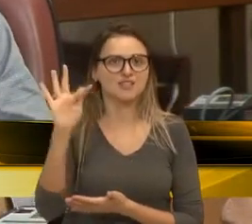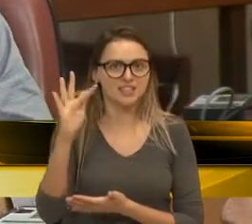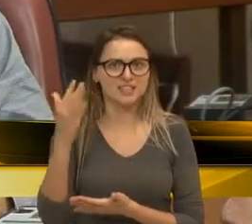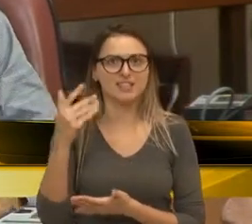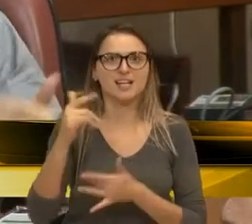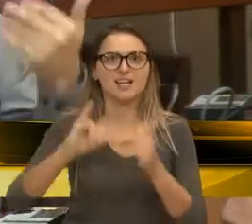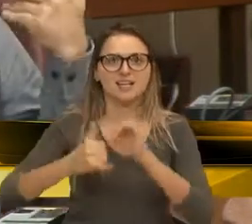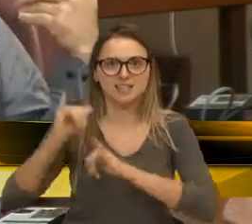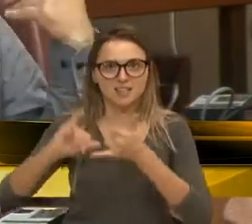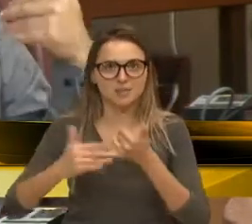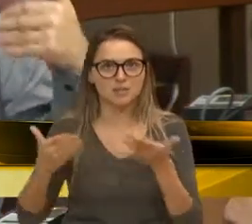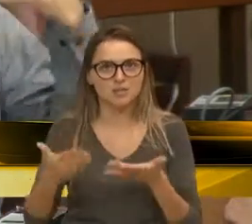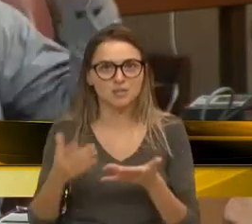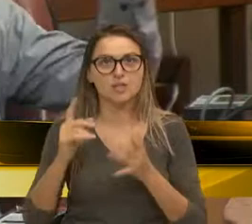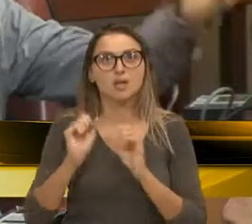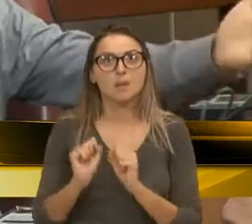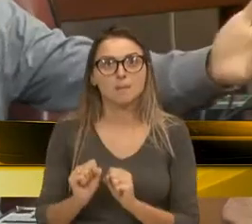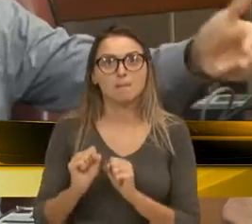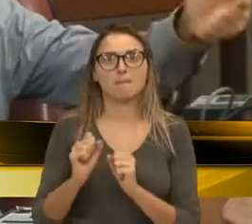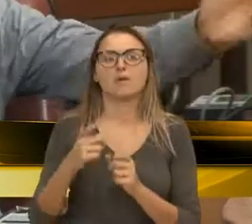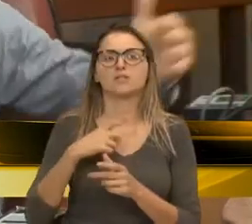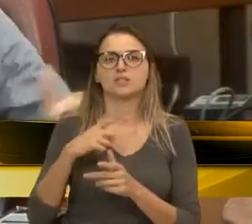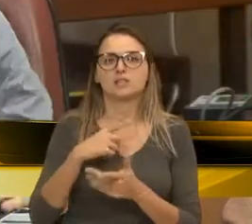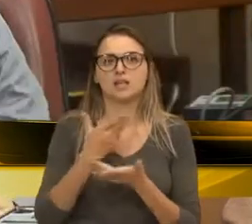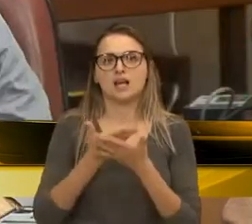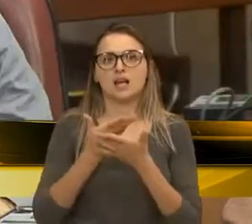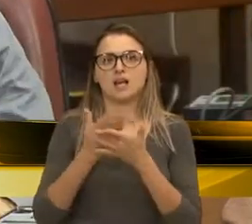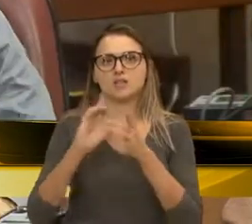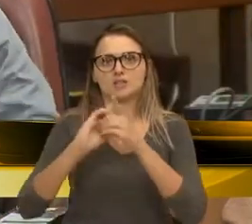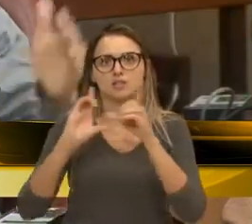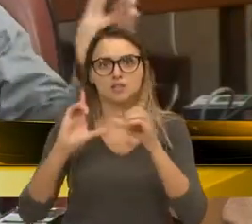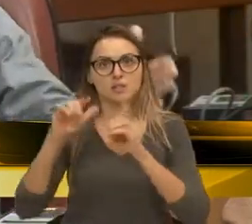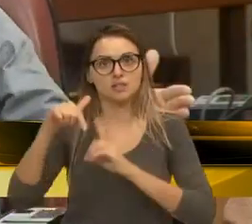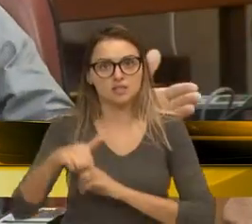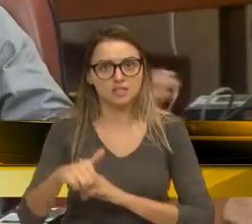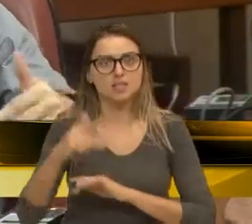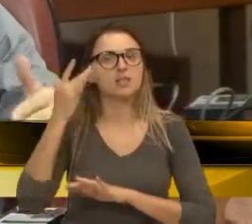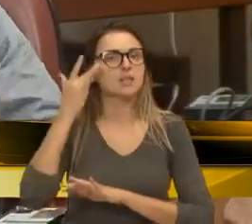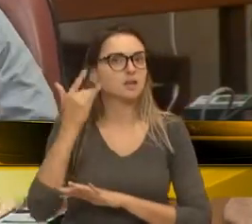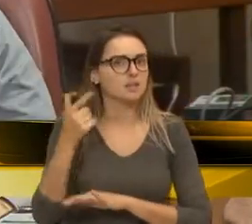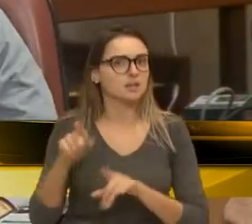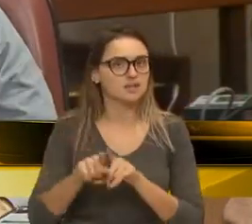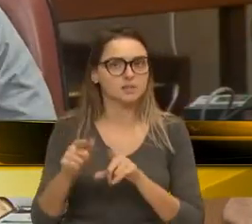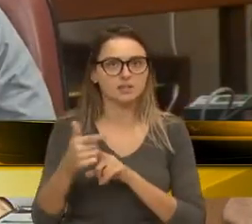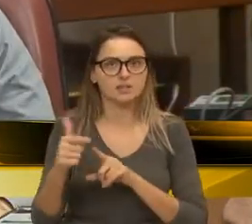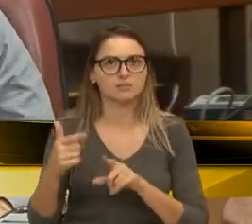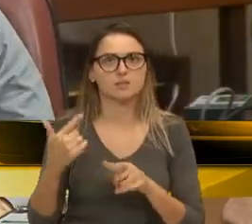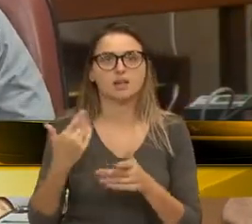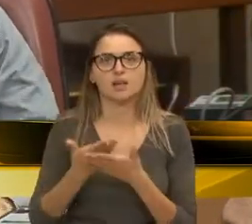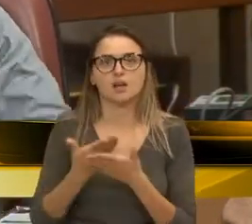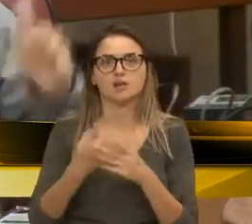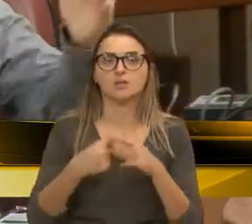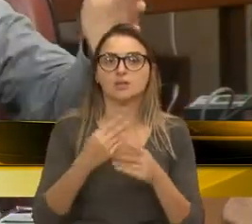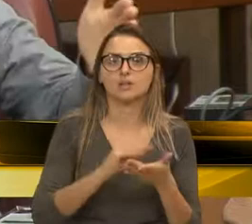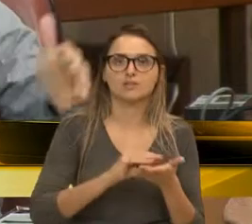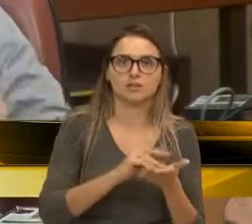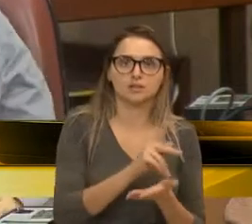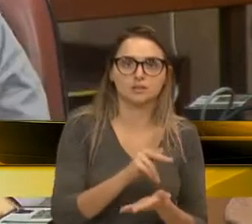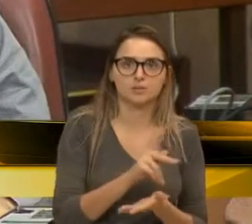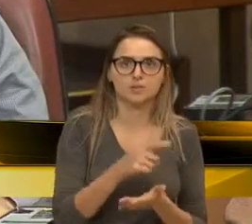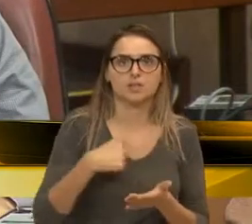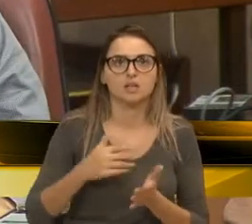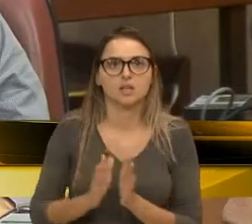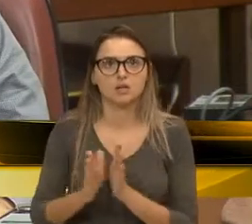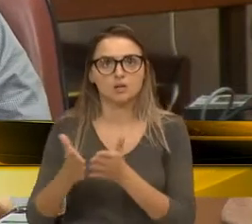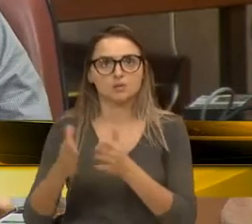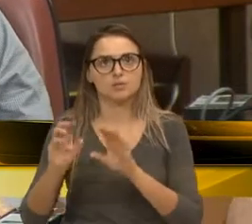de hoje, né? Então eles estão podendo ter aula da democracia aqui no plenário. E amanhã eles também não terão aula porque não tem professores na escola. Então sugiro à Comissão de